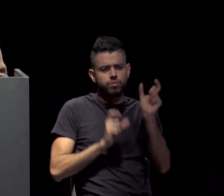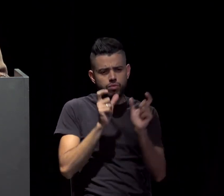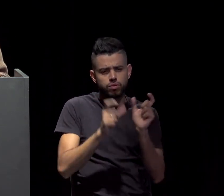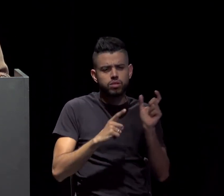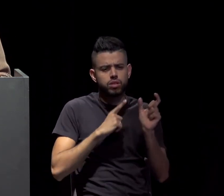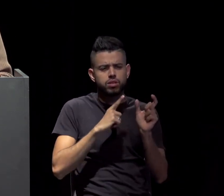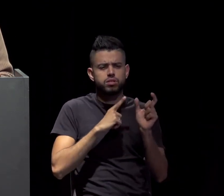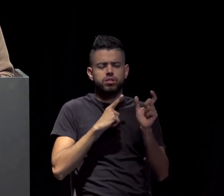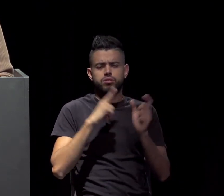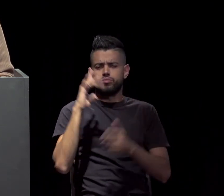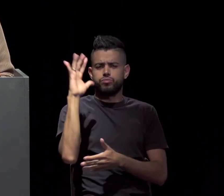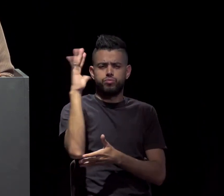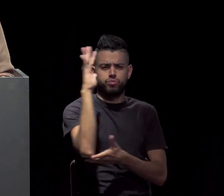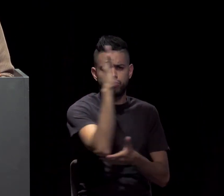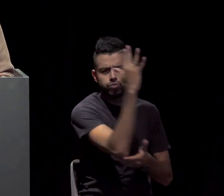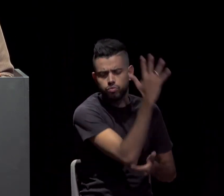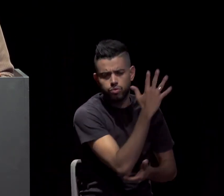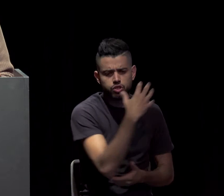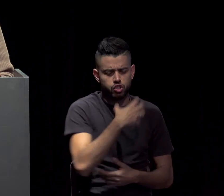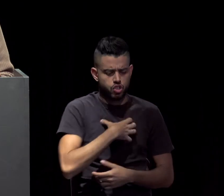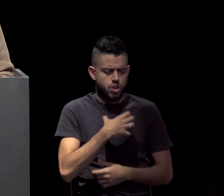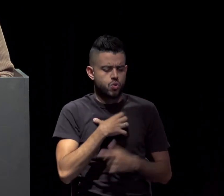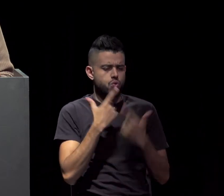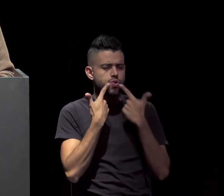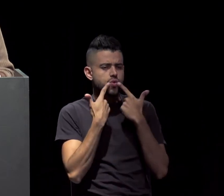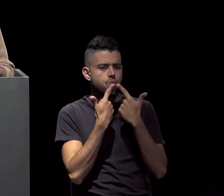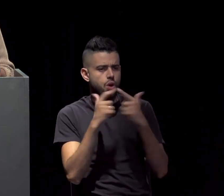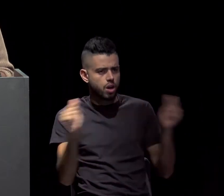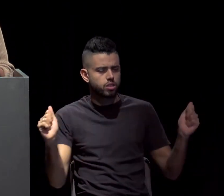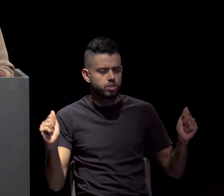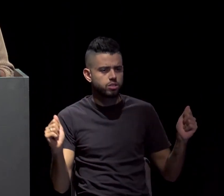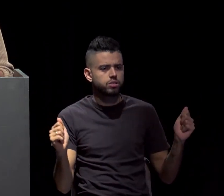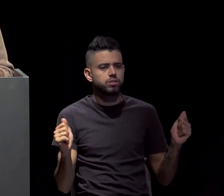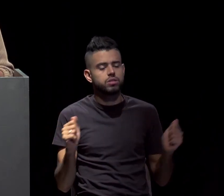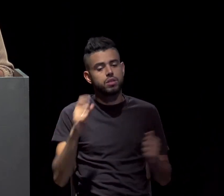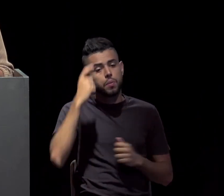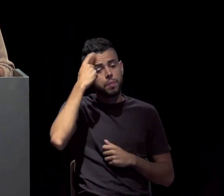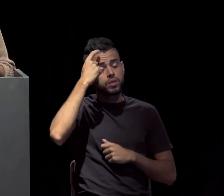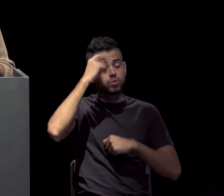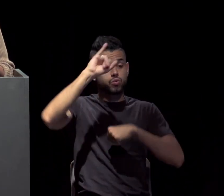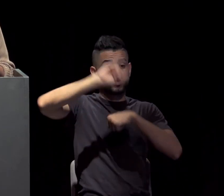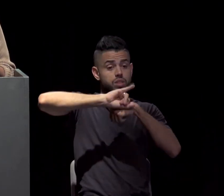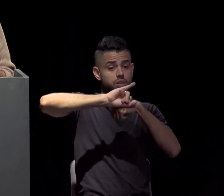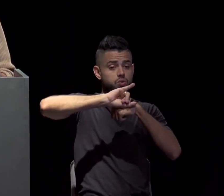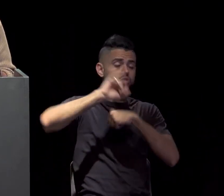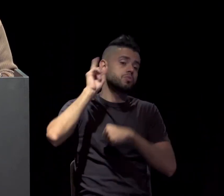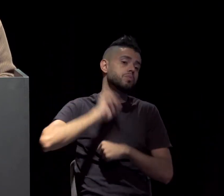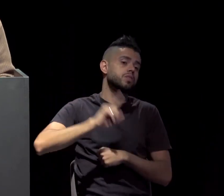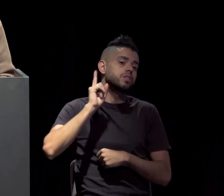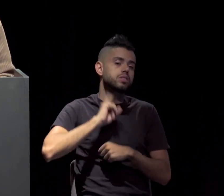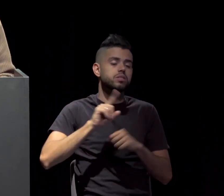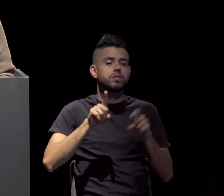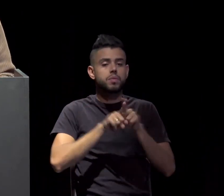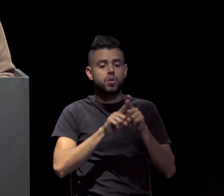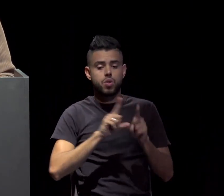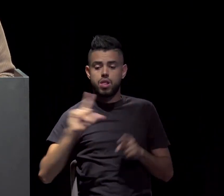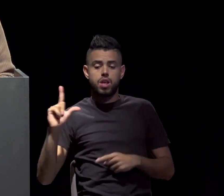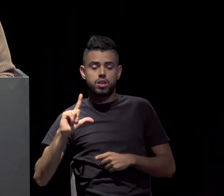domínio ecológico, em termos de formas de linguagem. Quando eu penso na área central de Minas e imagino o leste de